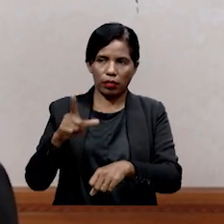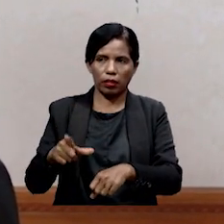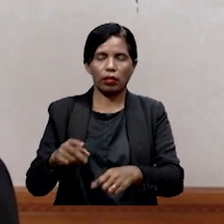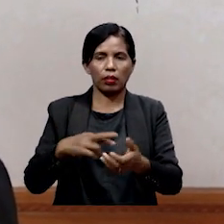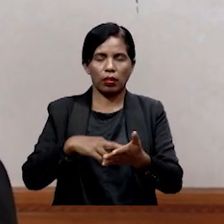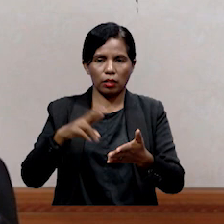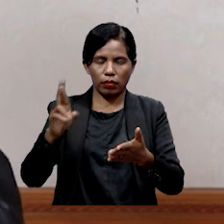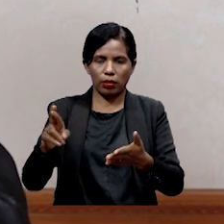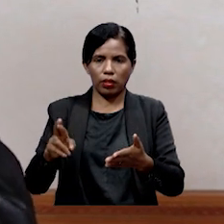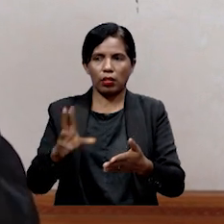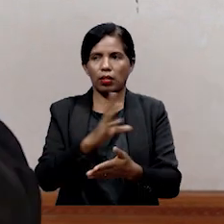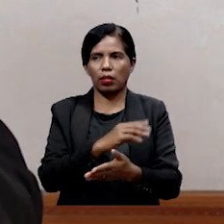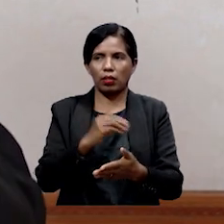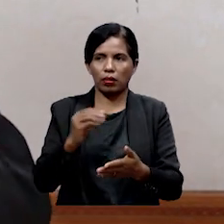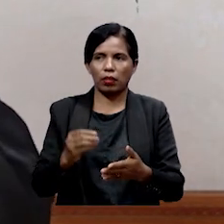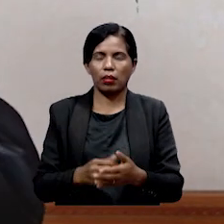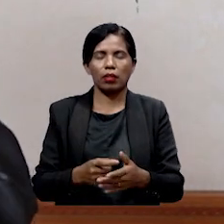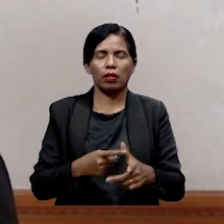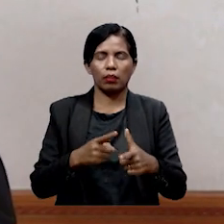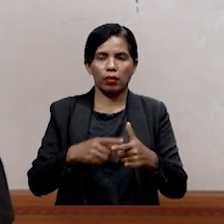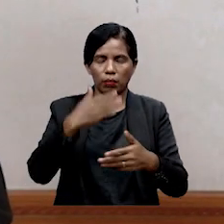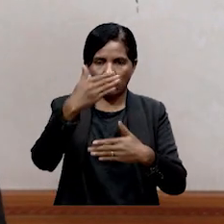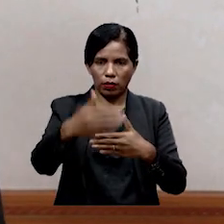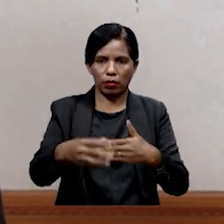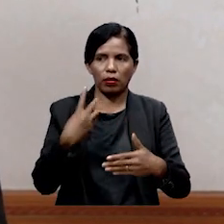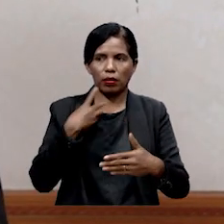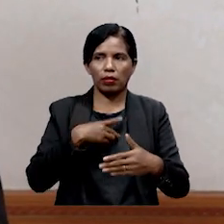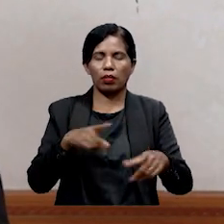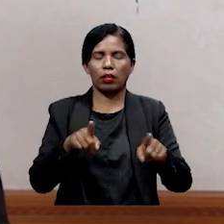ratifica e pois va hoy ha noi ne no dar